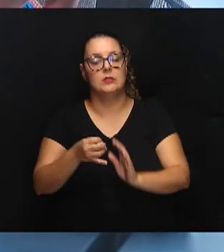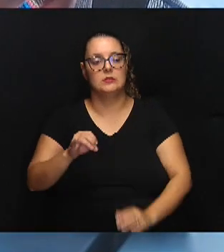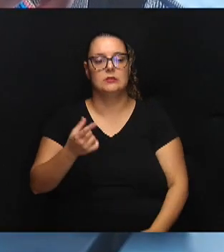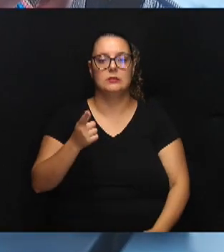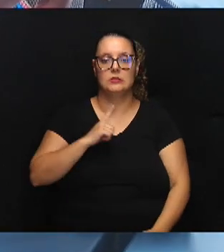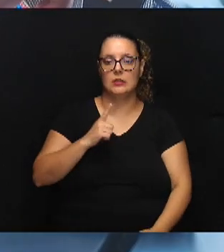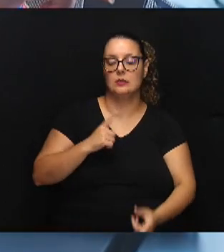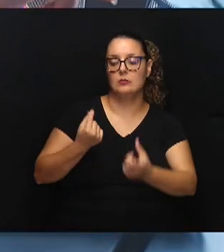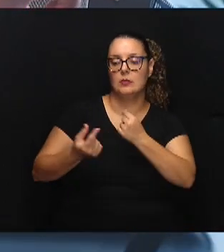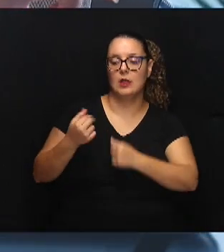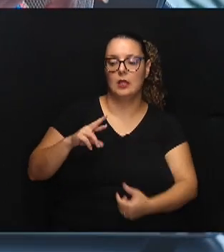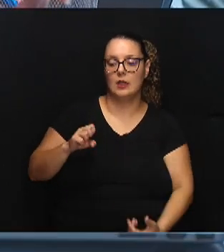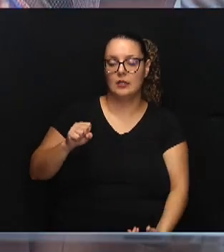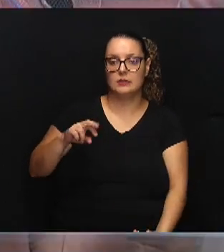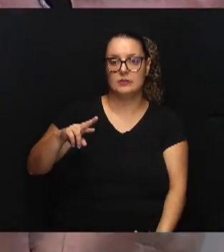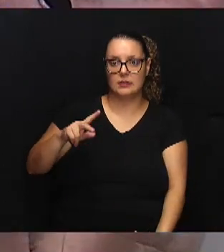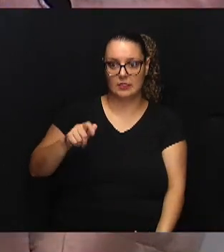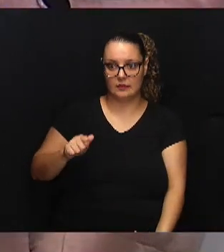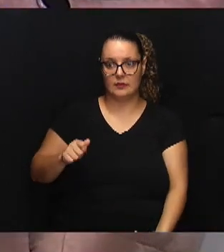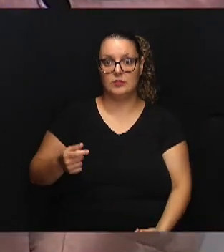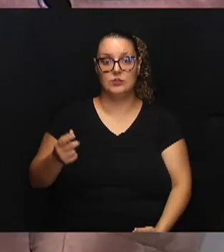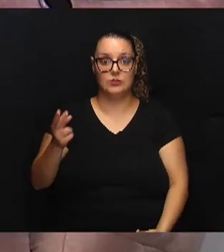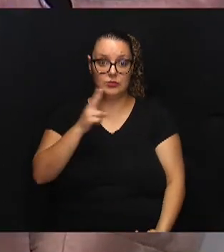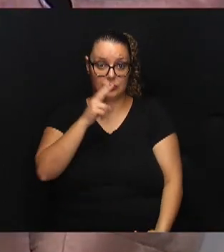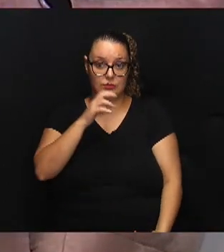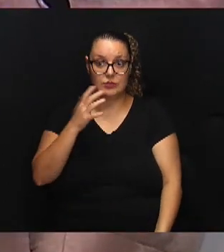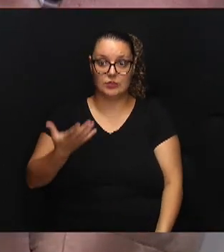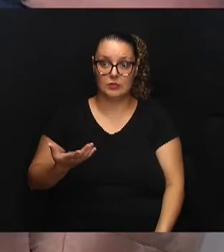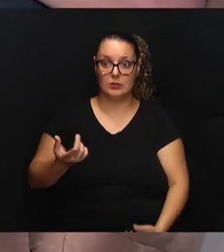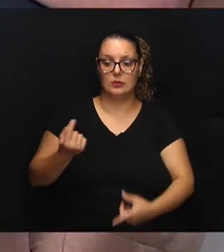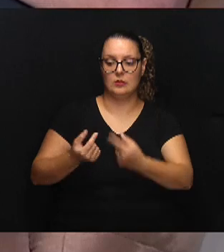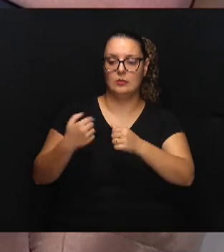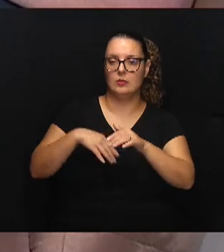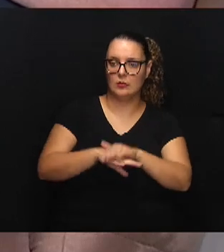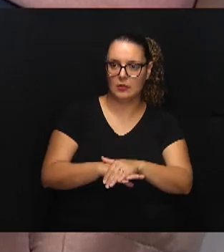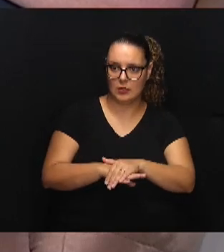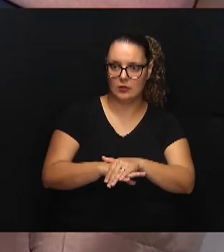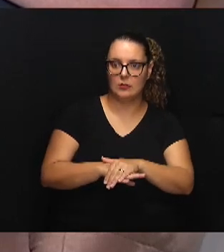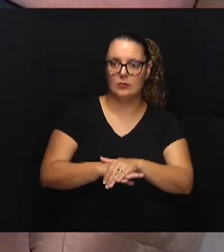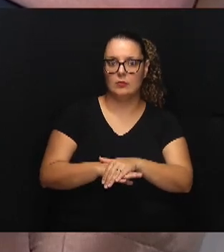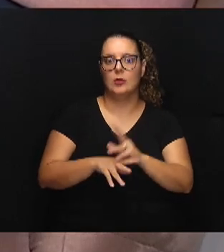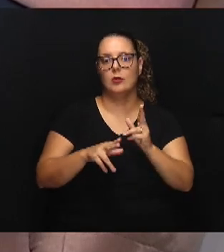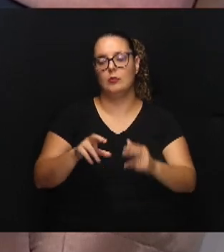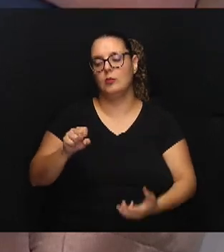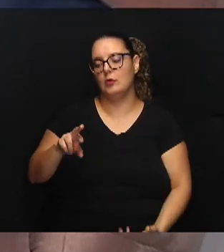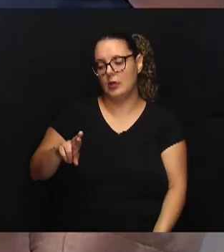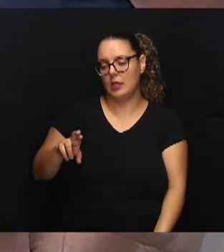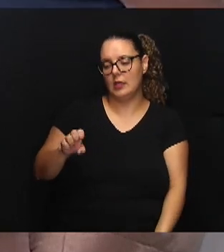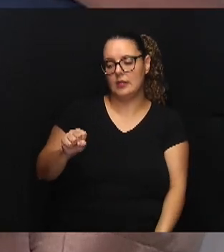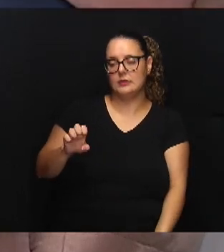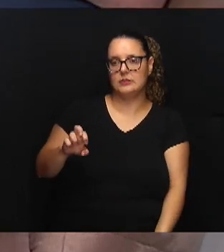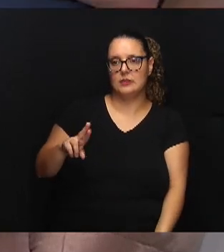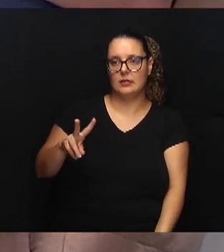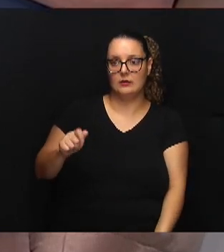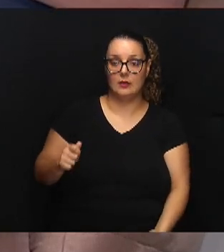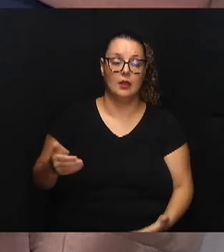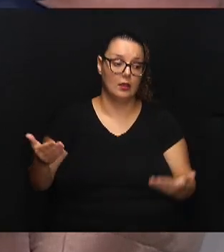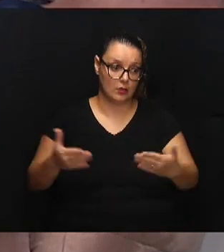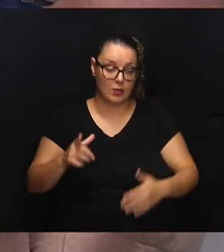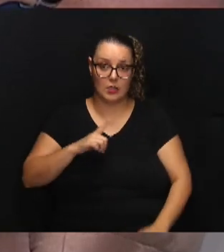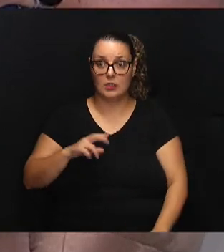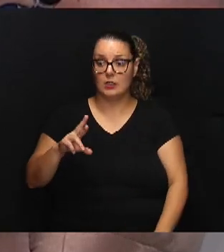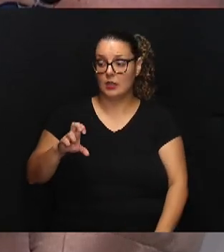de emergência. Quem não tem reserva de emergência, guarda esse dinheiro para servir como reserva. E agora, para quem tem